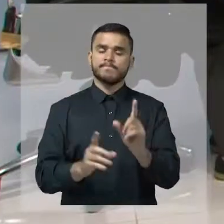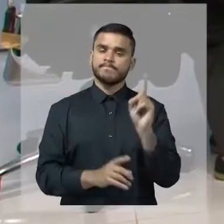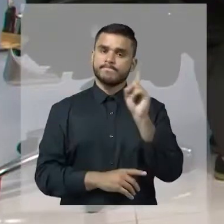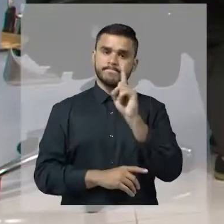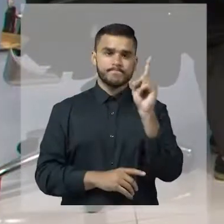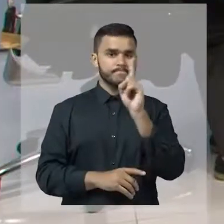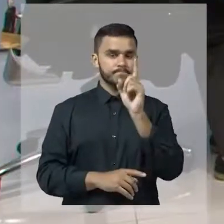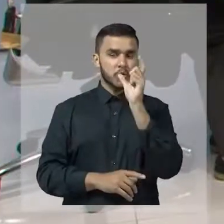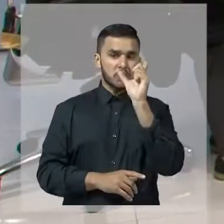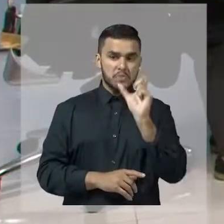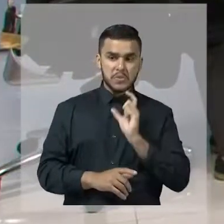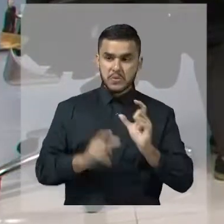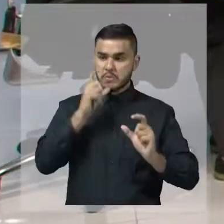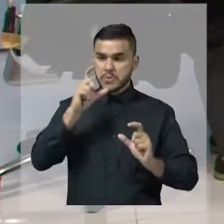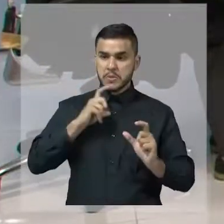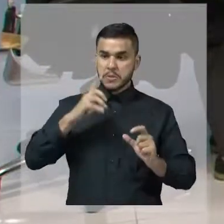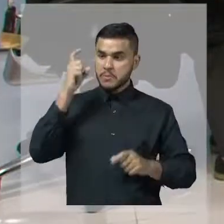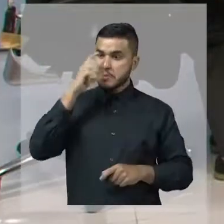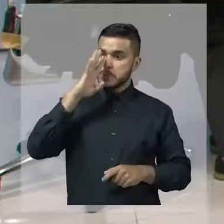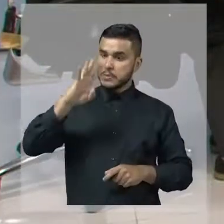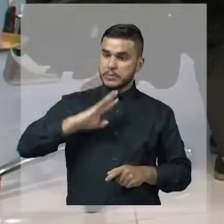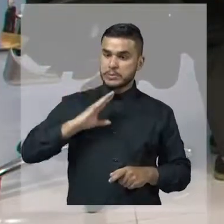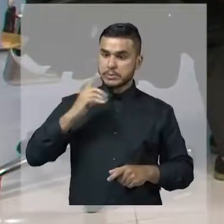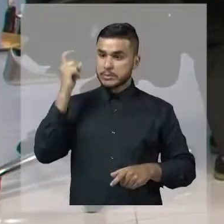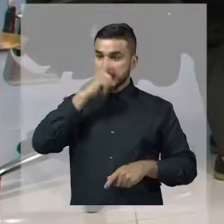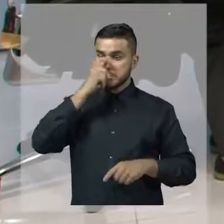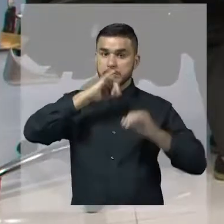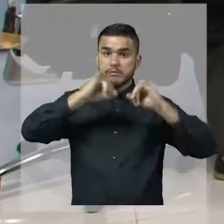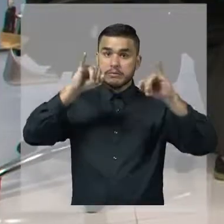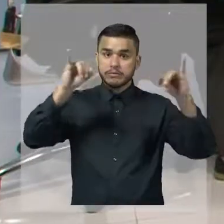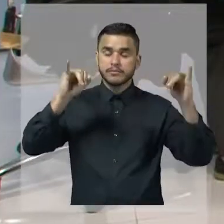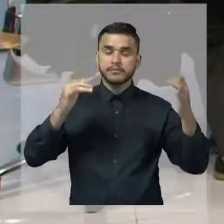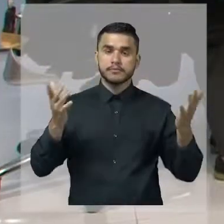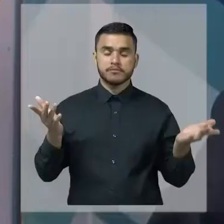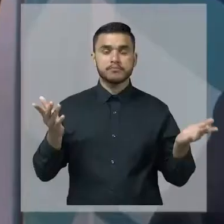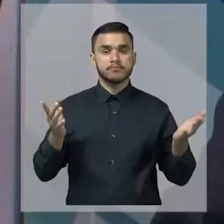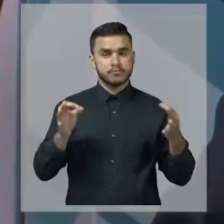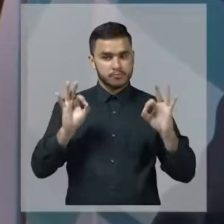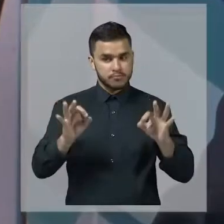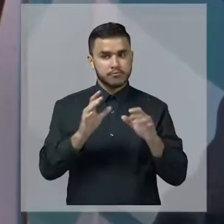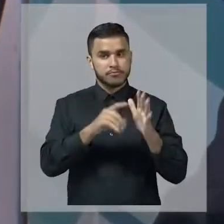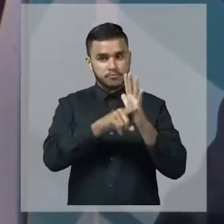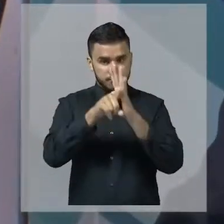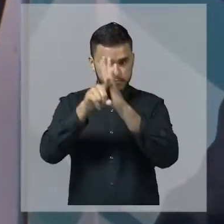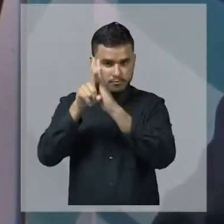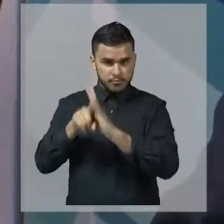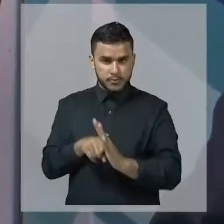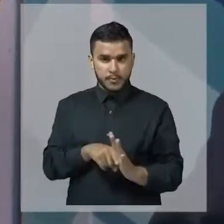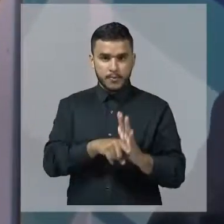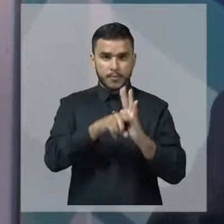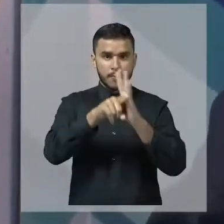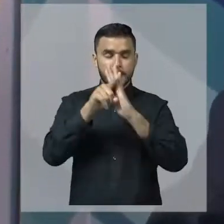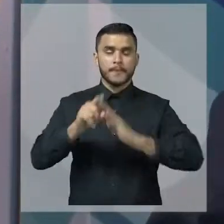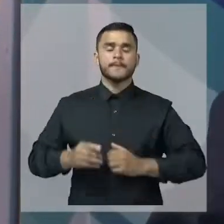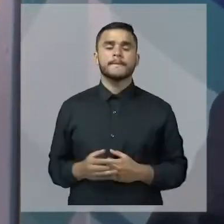diante do que prevê a lei. Eu queria colocar esse assunto para a discussão dos senhores e queria começar aqui com o